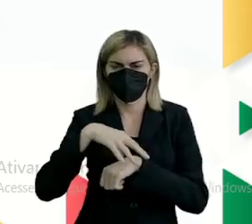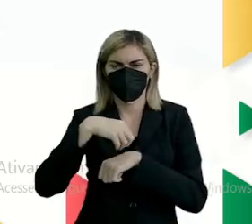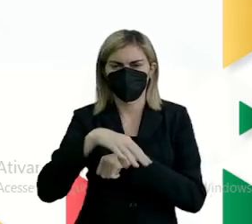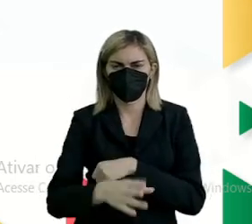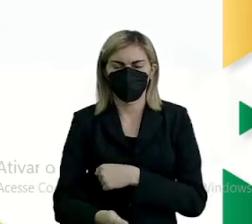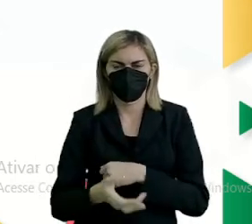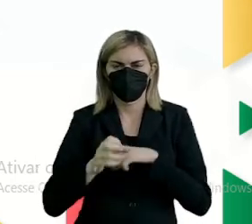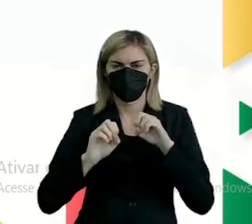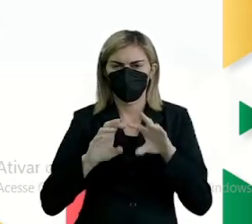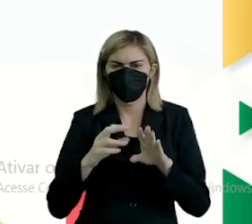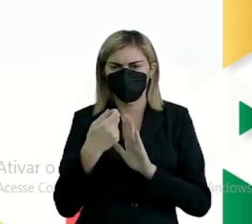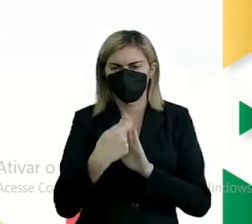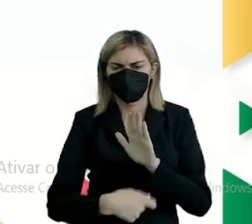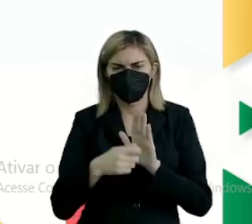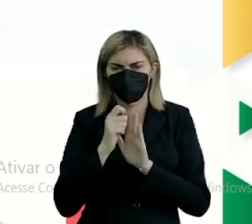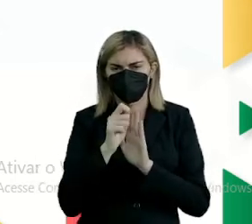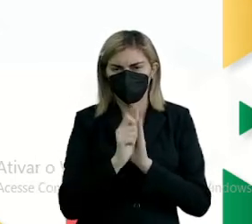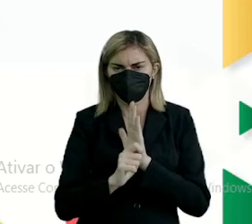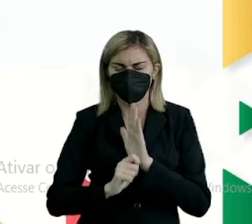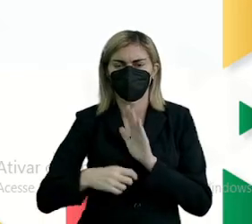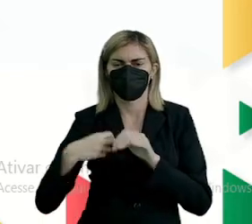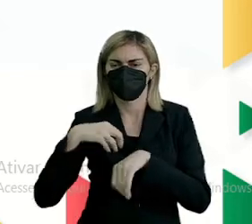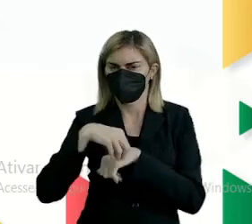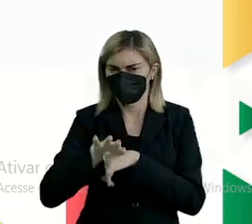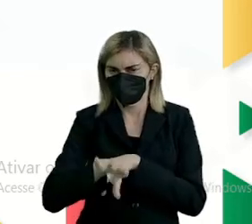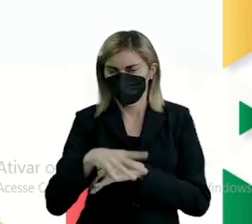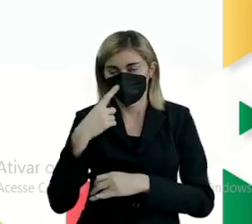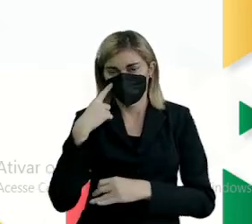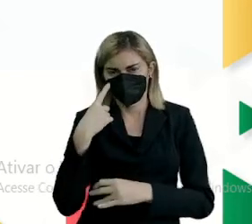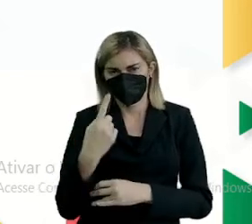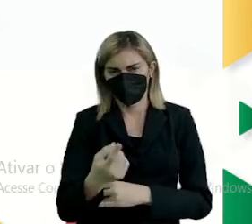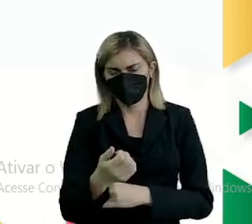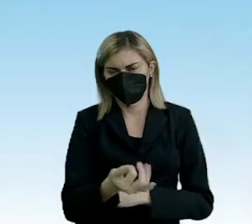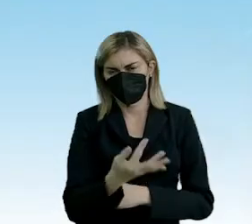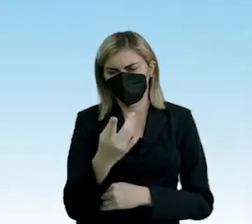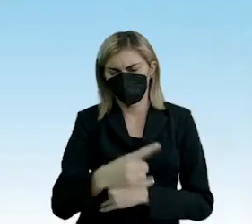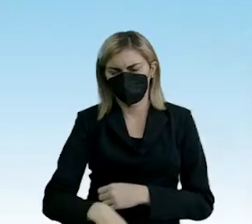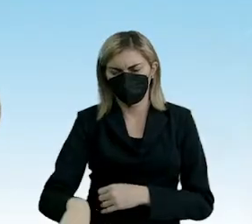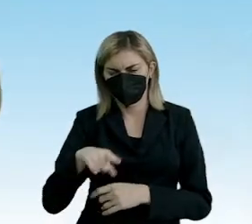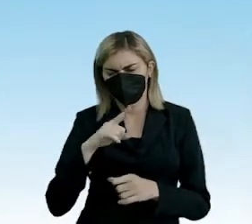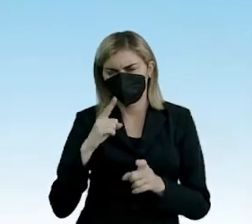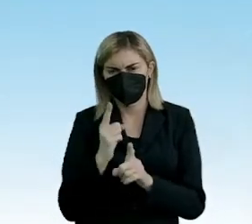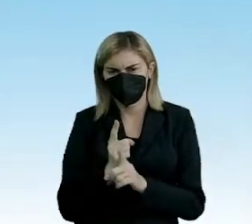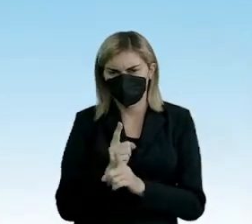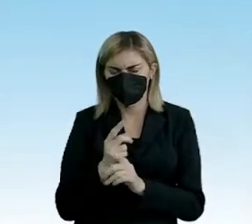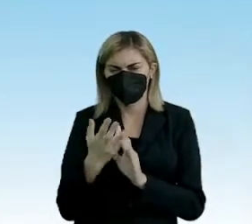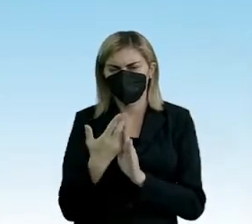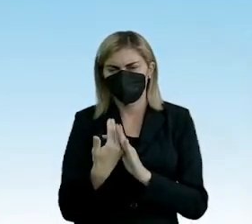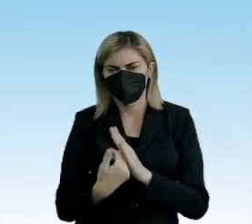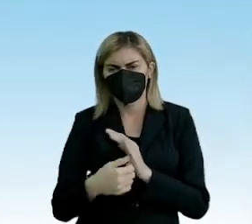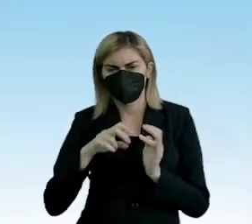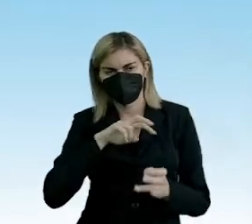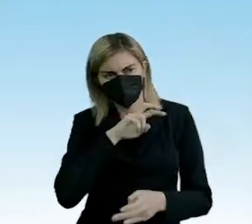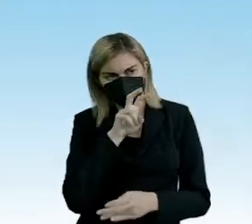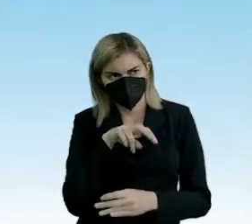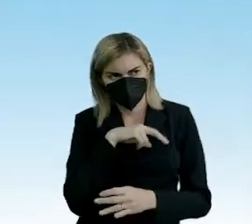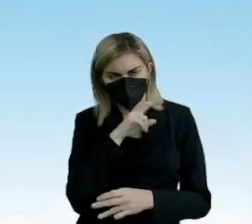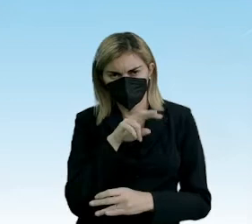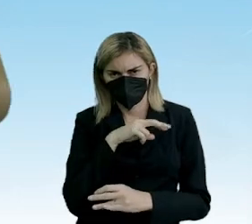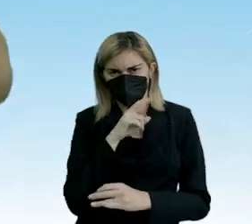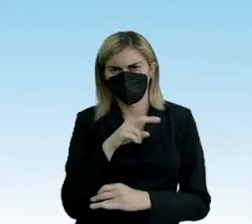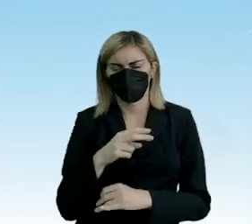que o autor quer passar para nós. Então, veja só, quando nós encontramos aí a figura da cobra fazendo